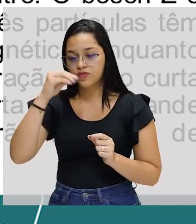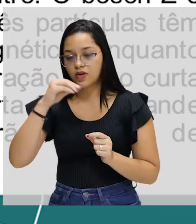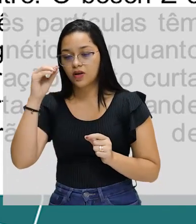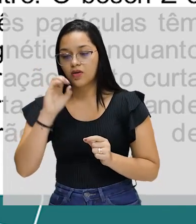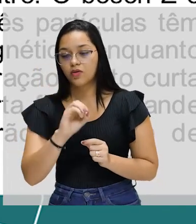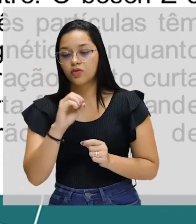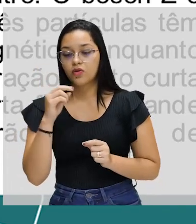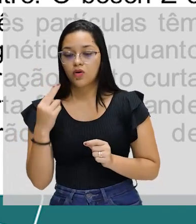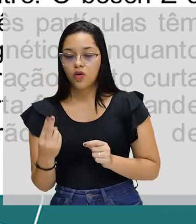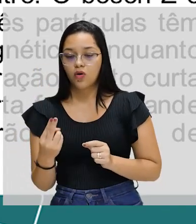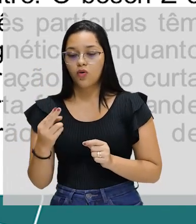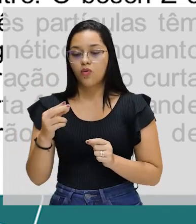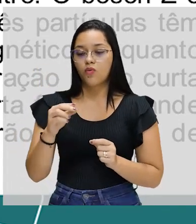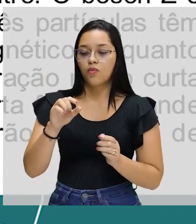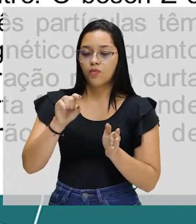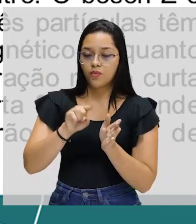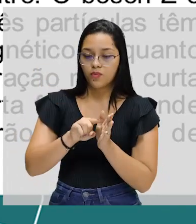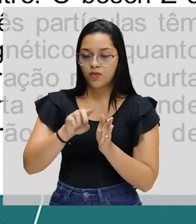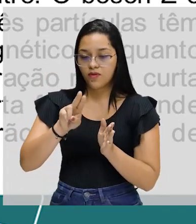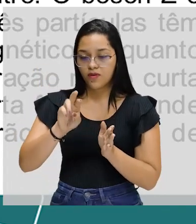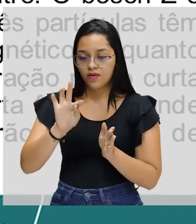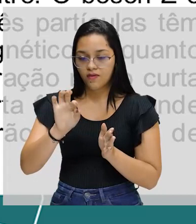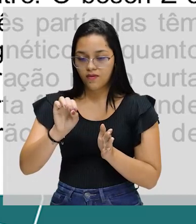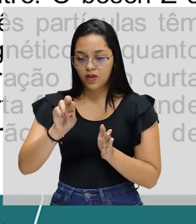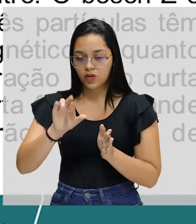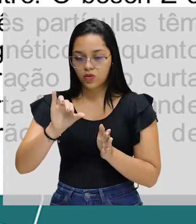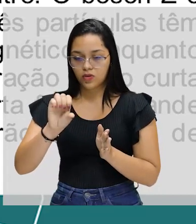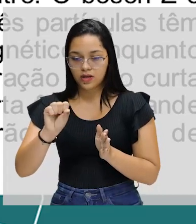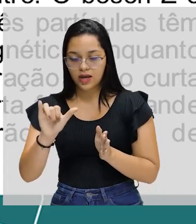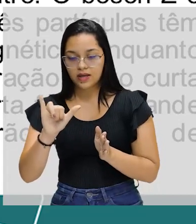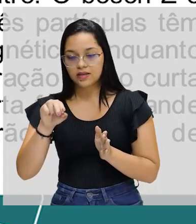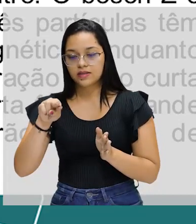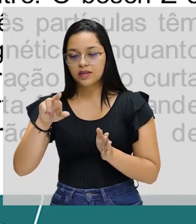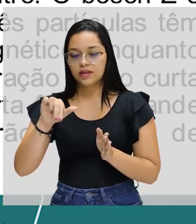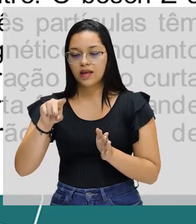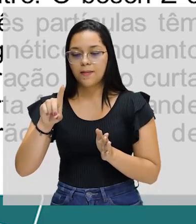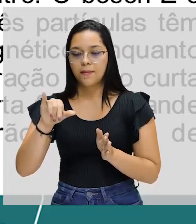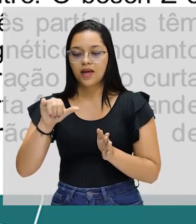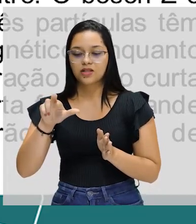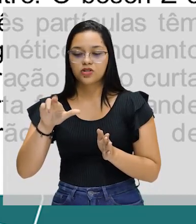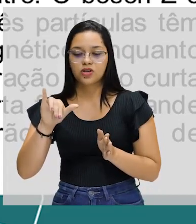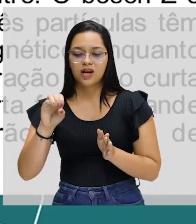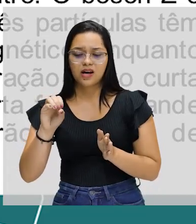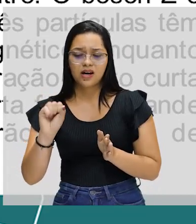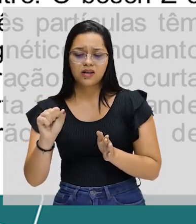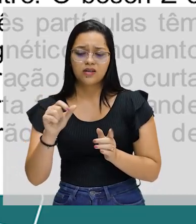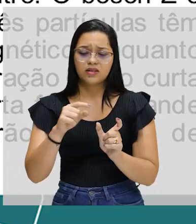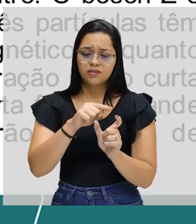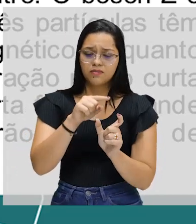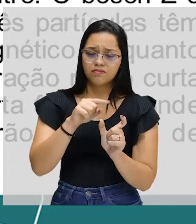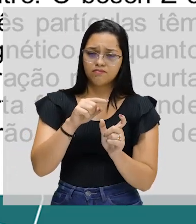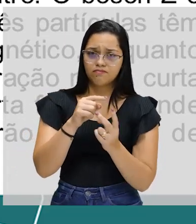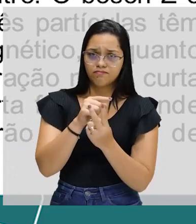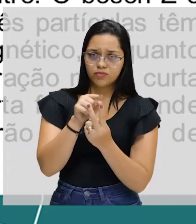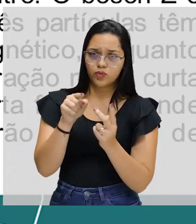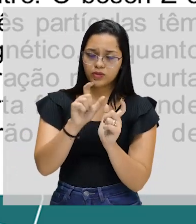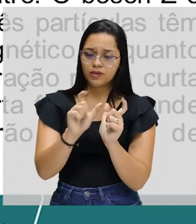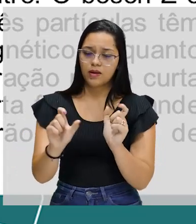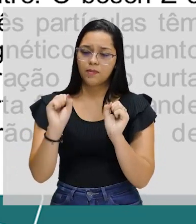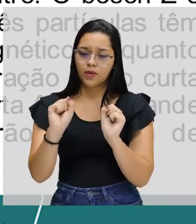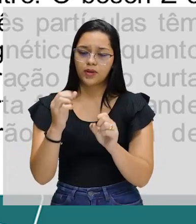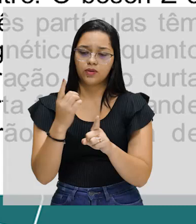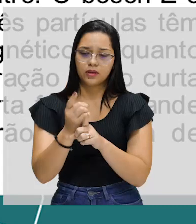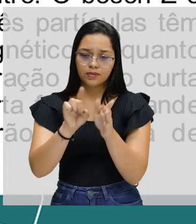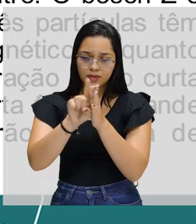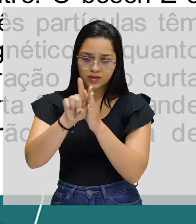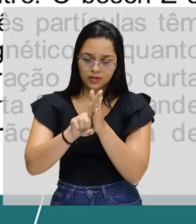ou menos especificamente como bósons vetoriais intermediários, certo? São essas palavras que vocês podem encontrar aí nas pesquisas que